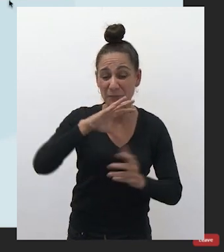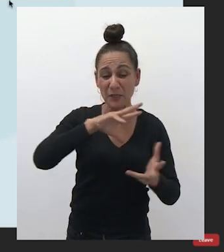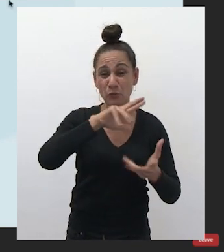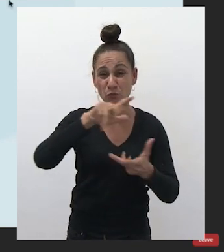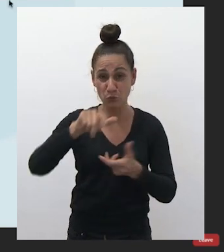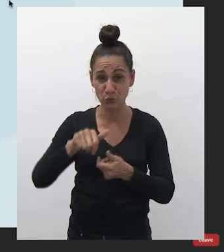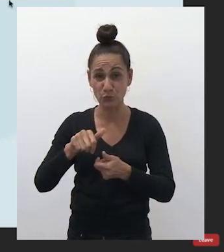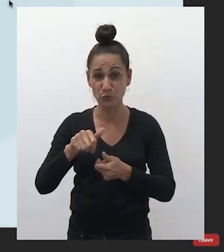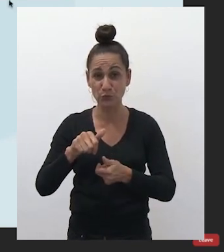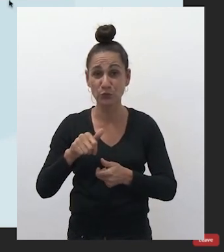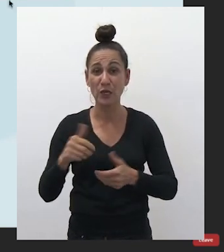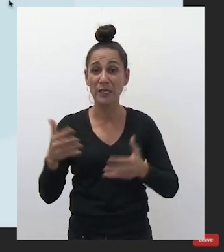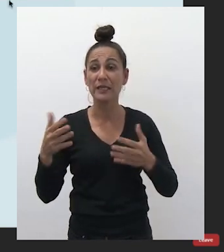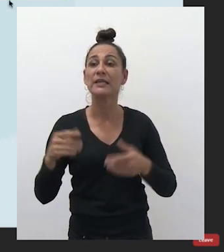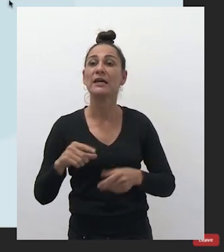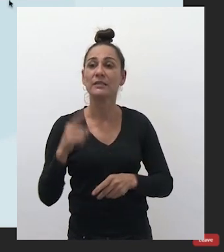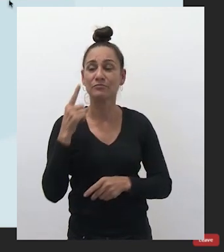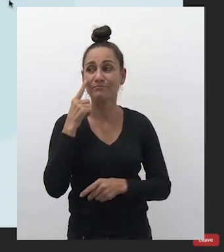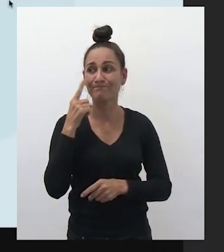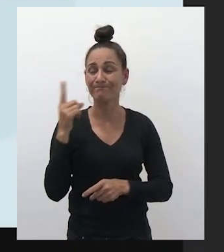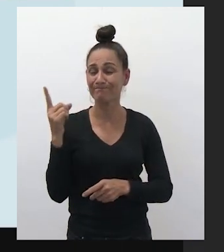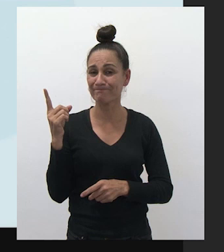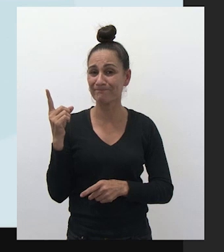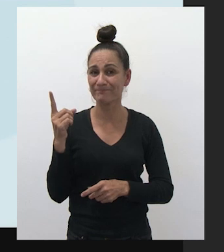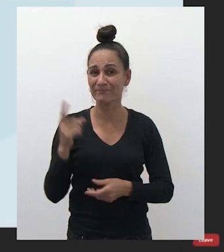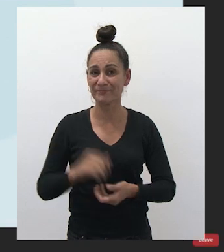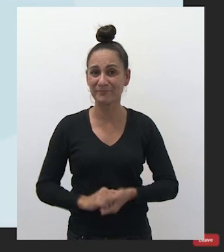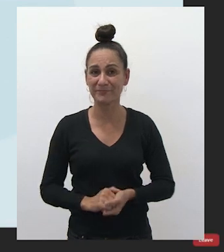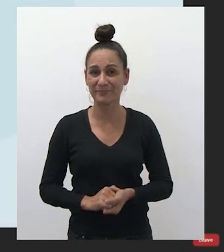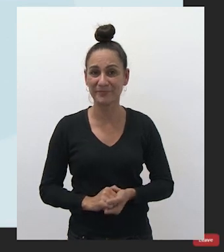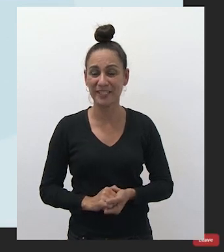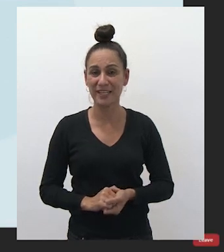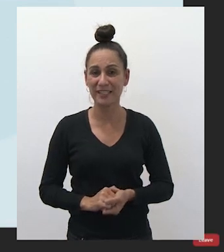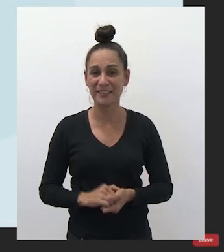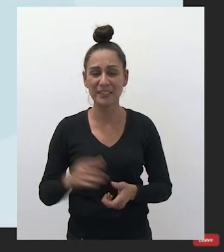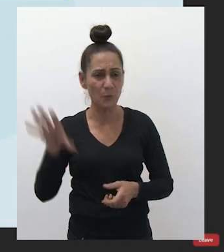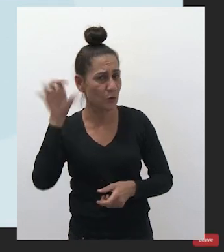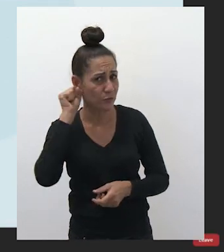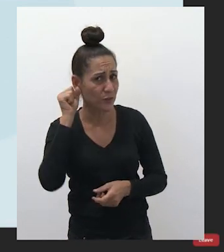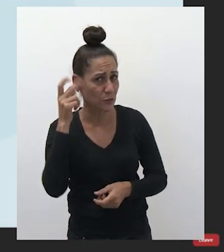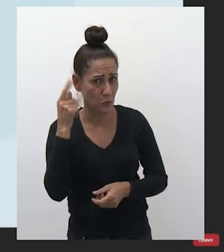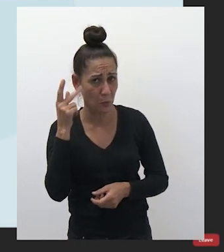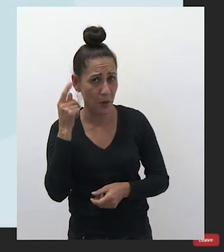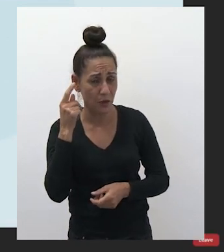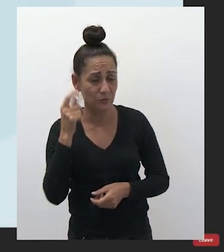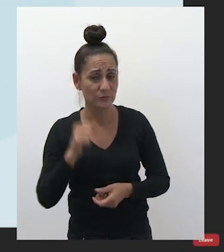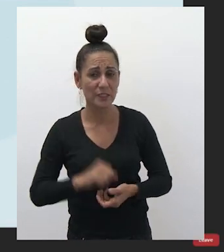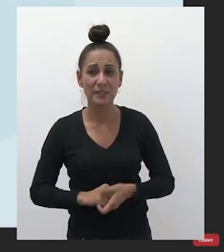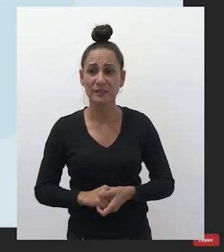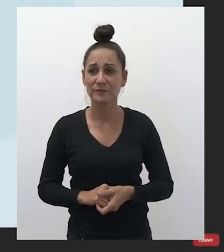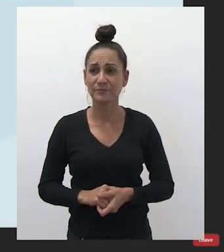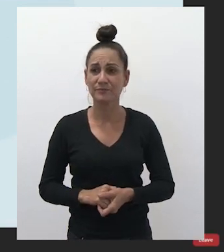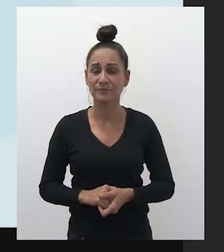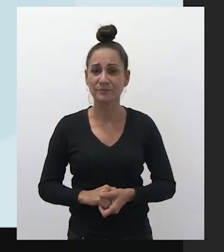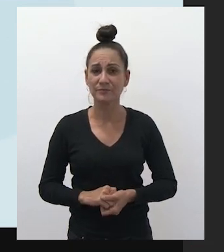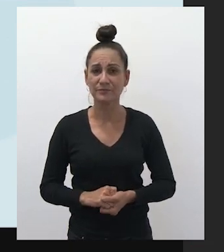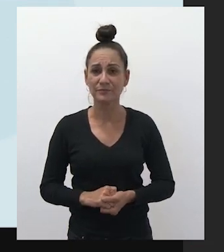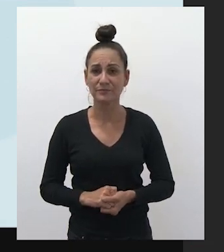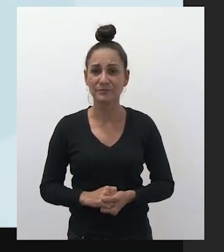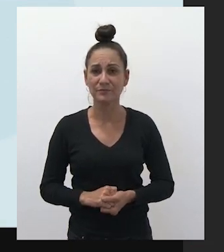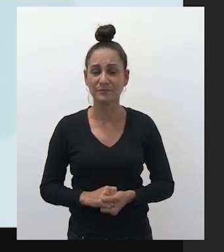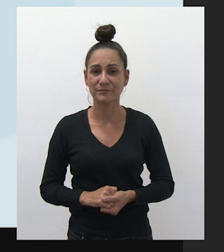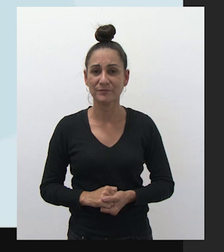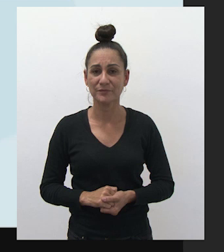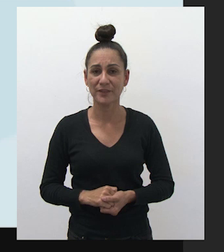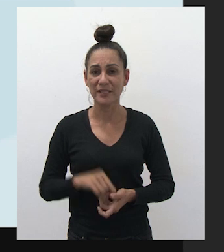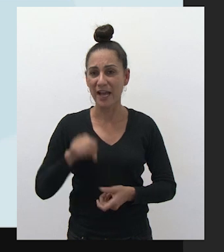aqui. Tá me ouvindo bem, Silene? É fogo, né? A gente Estou, fica perguntando. estou ouvindo você bem. A imagem aqui para mim travou, mas se você tá me